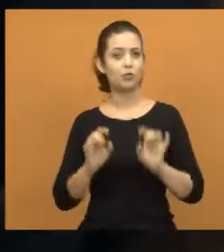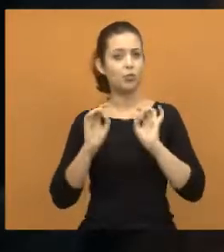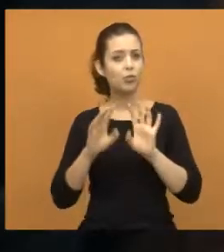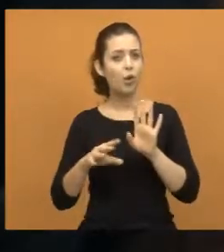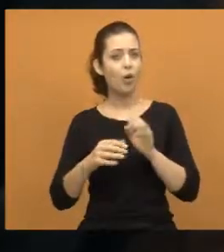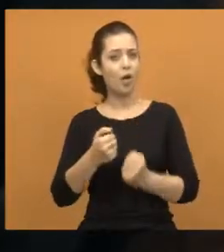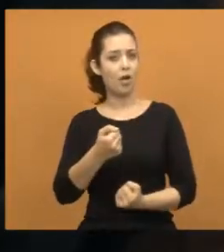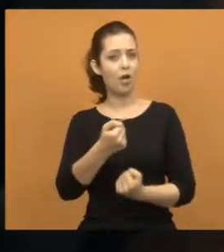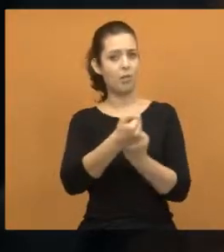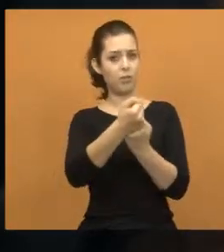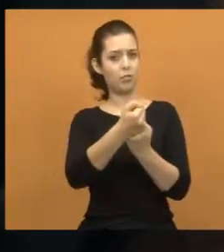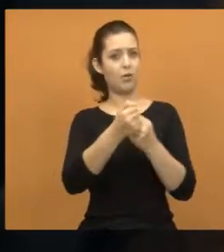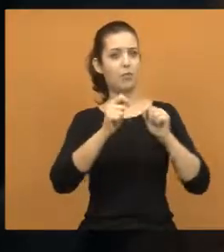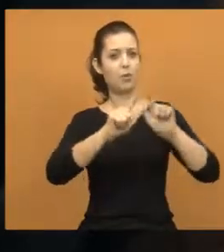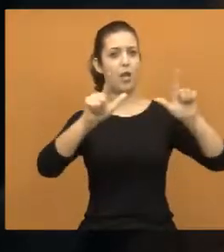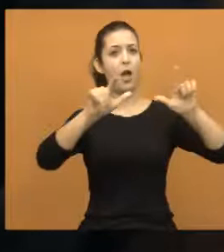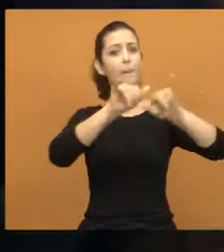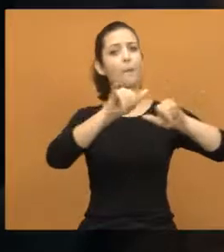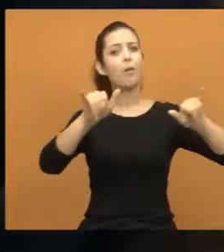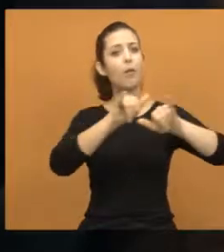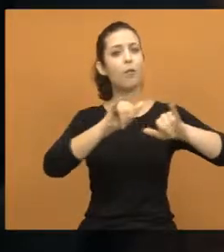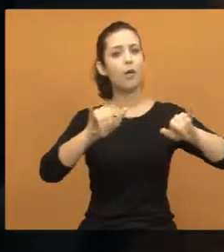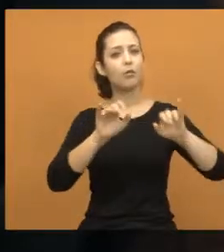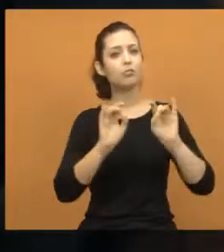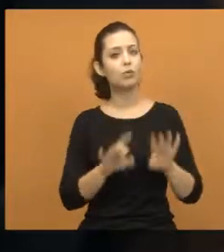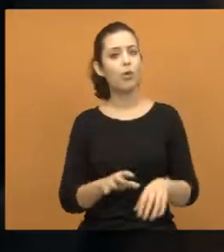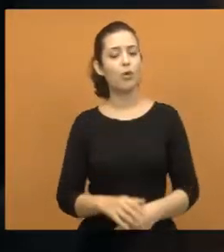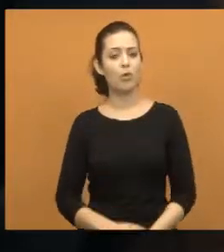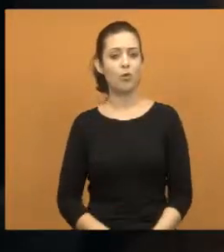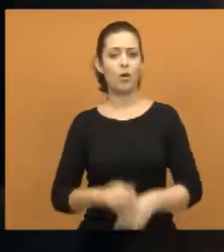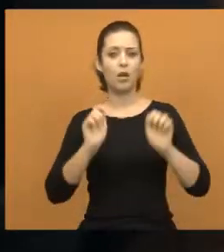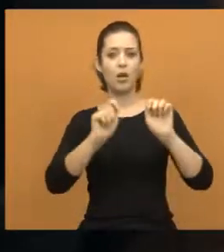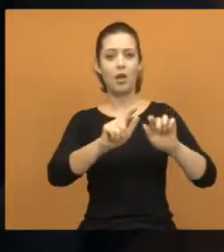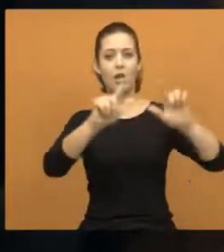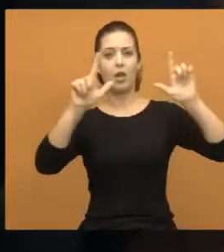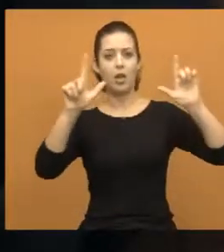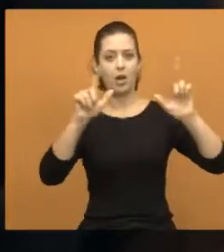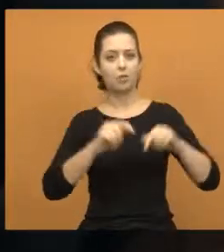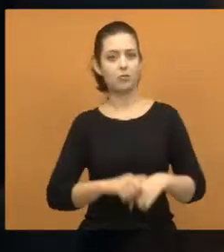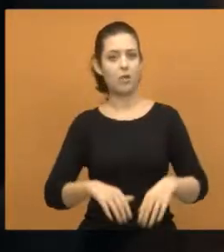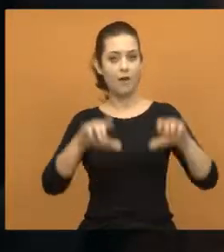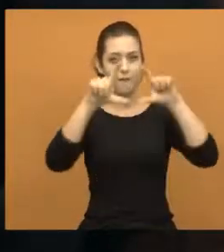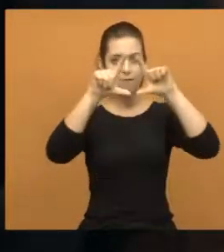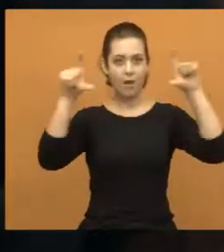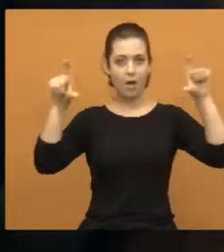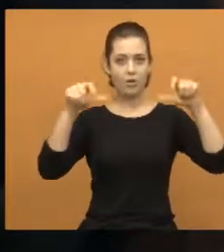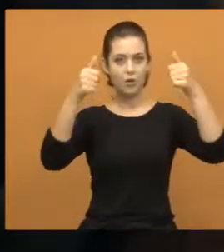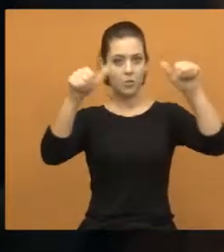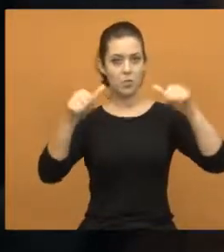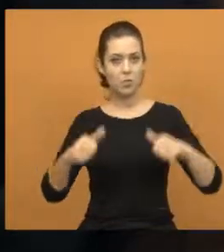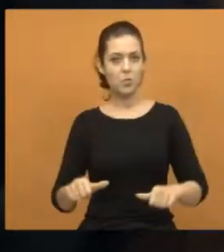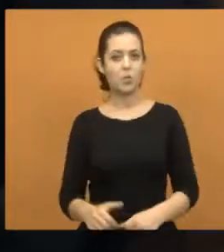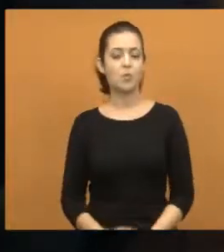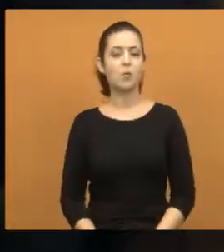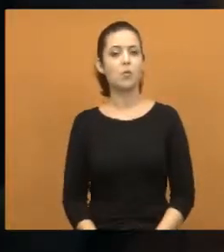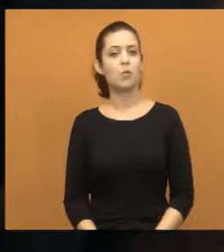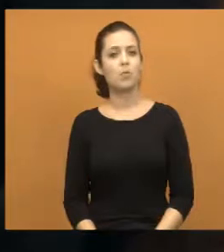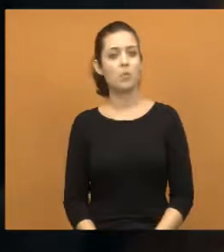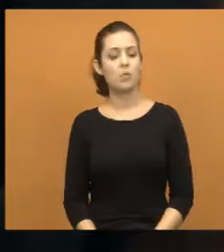irá usar a sua propaganda, com cartazes, com faixas.